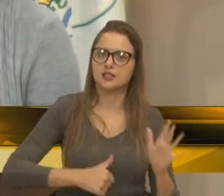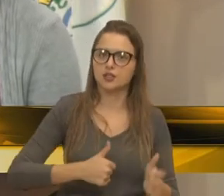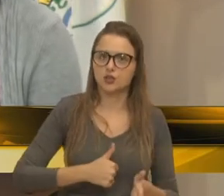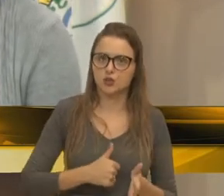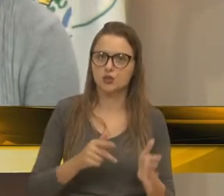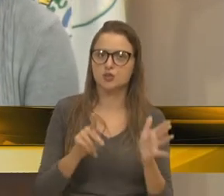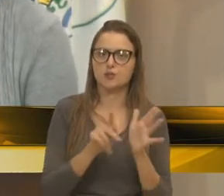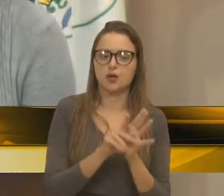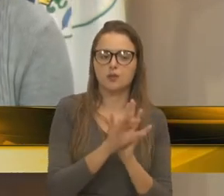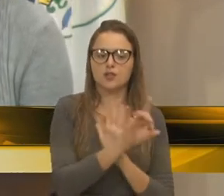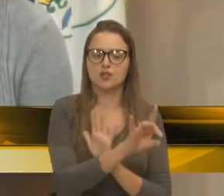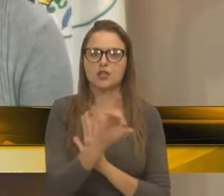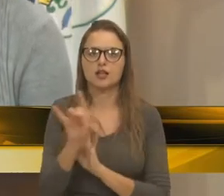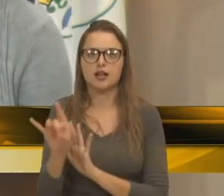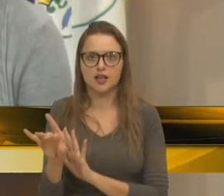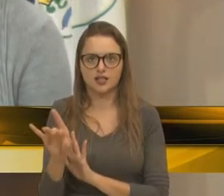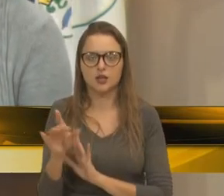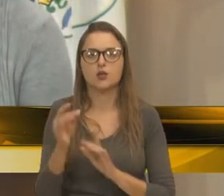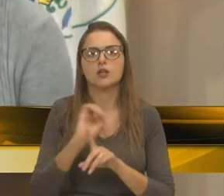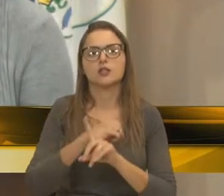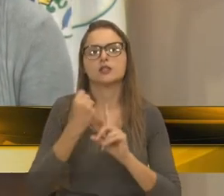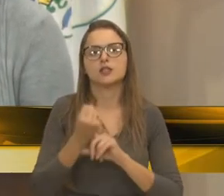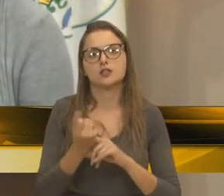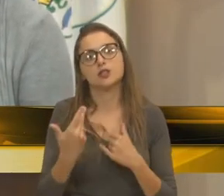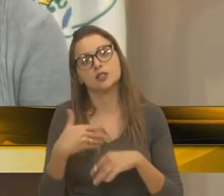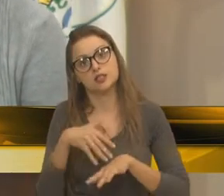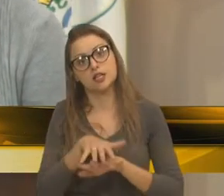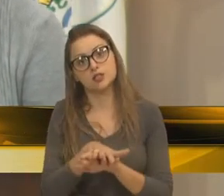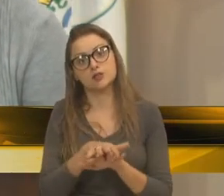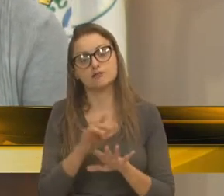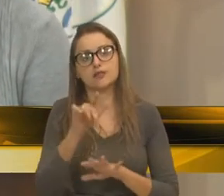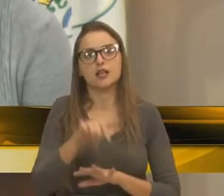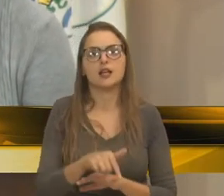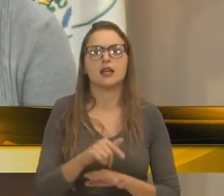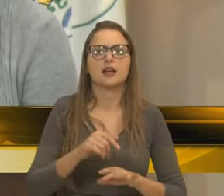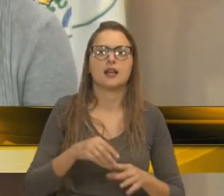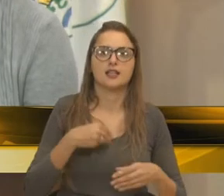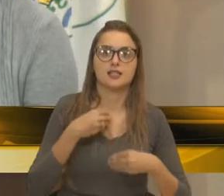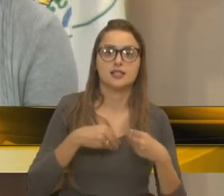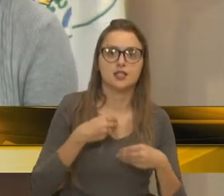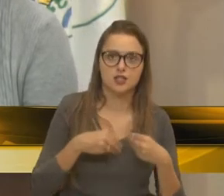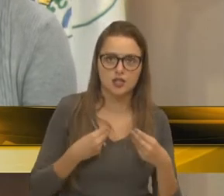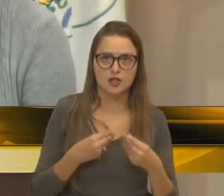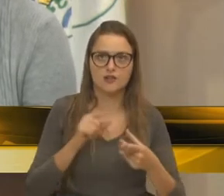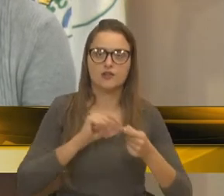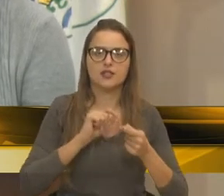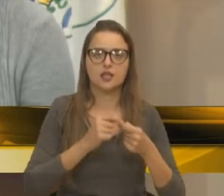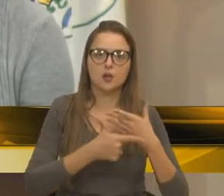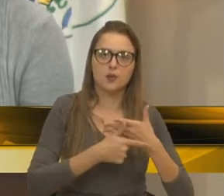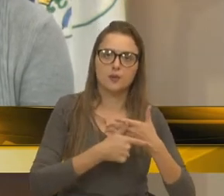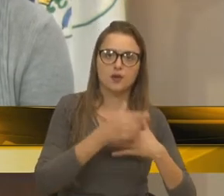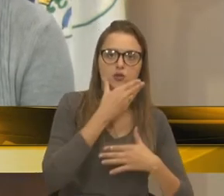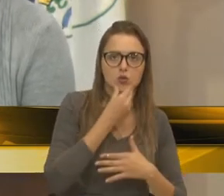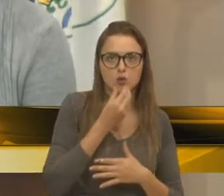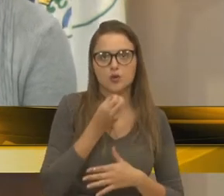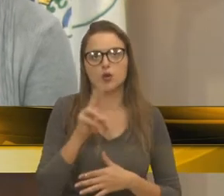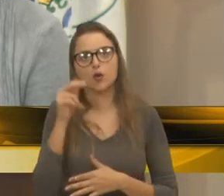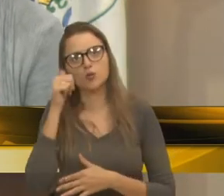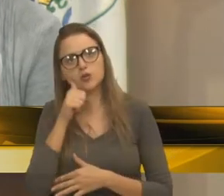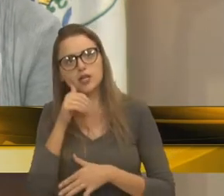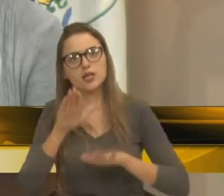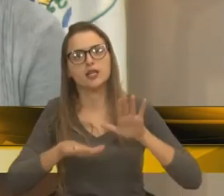atribuídas a cada um deles em cada sociedade. O que quer dizer que agir e sentir-se como homem e como mulher depende de cada